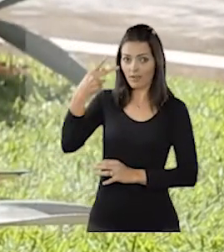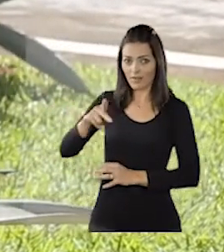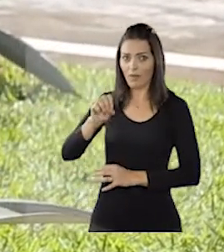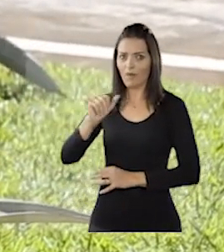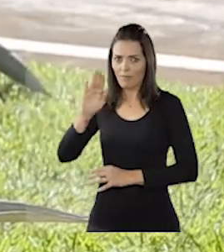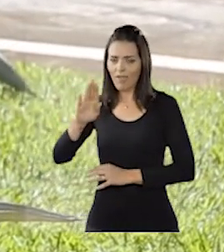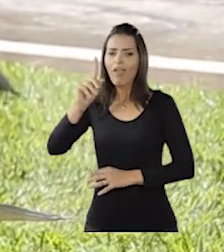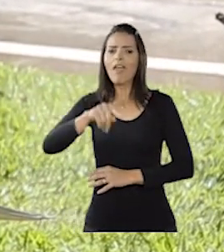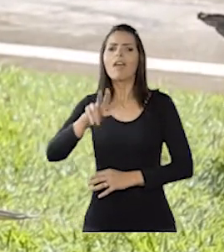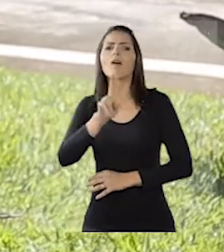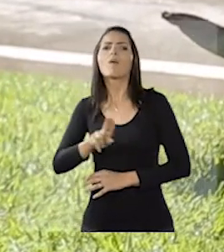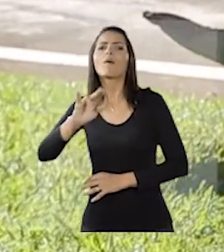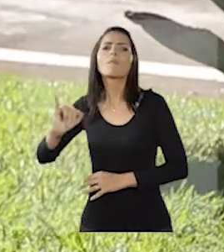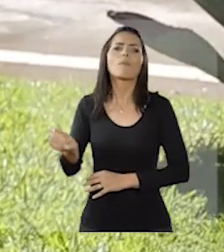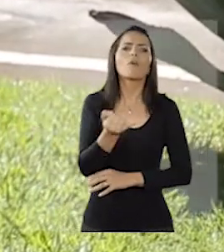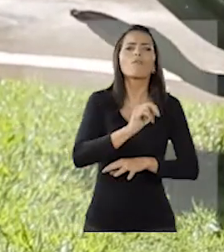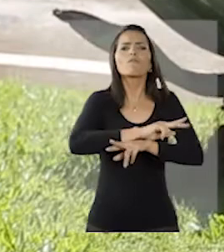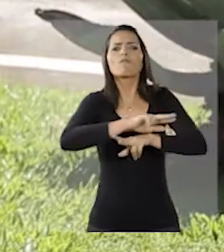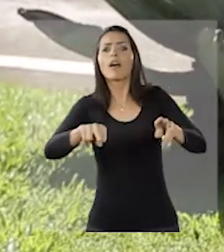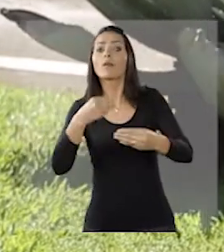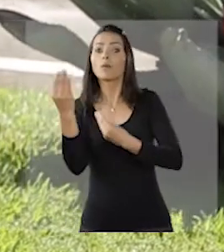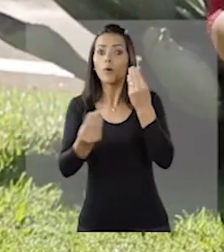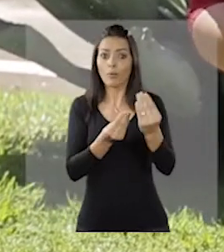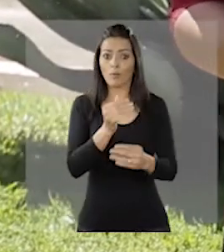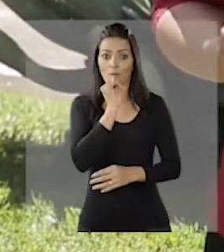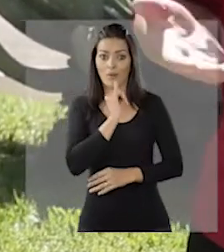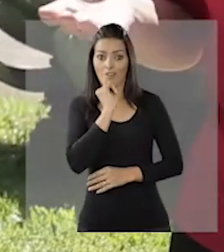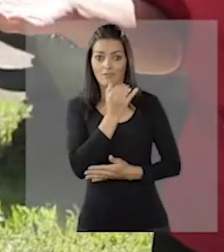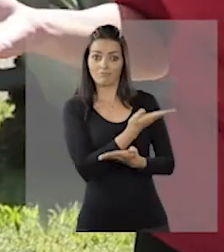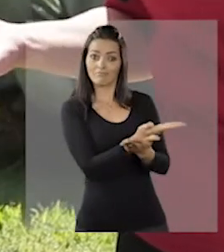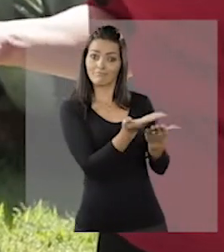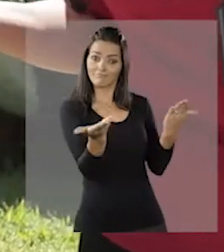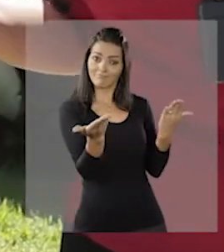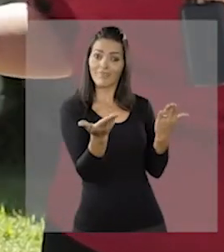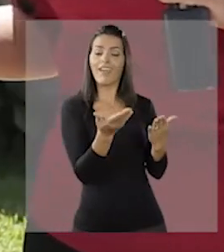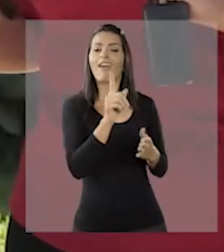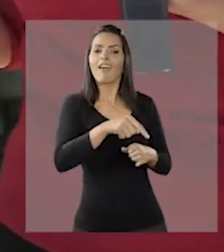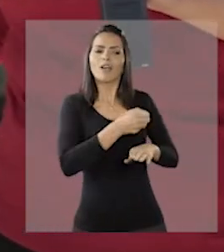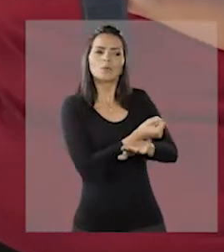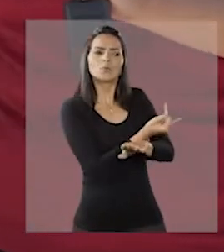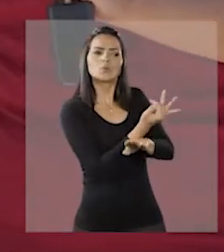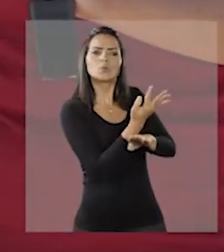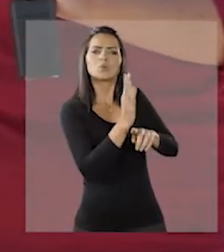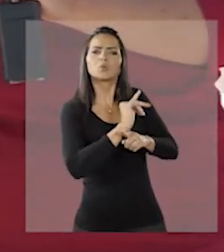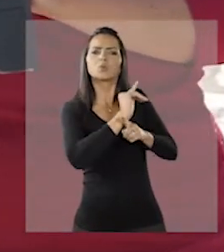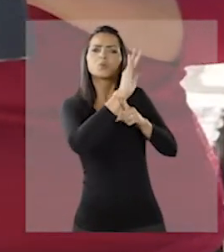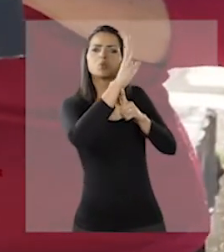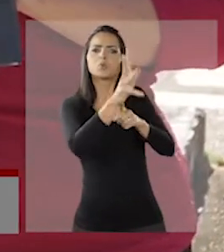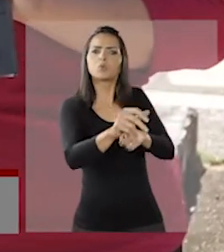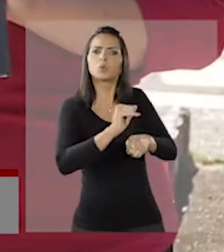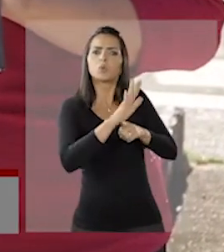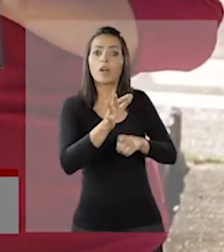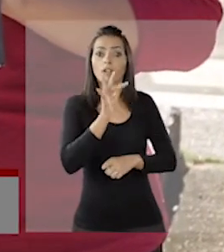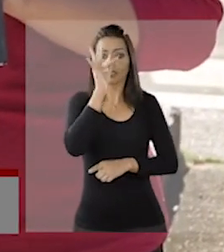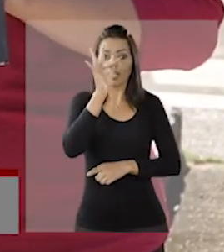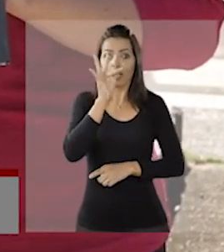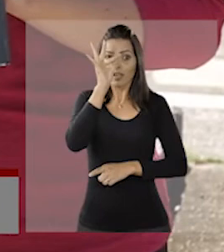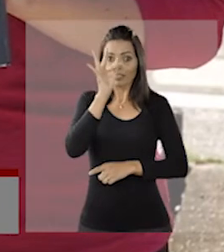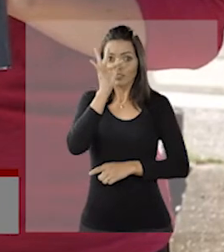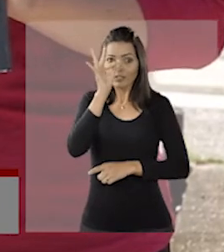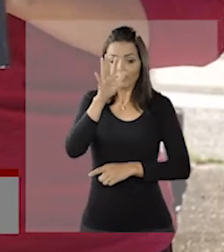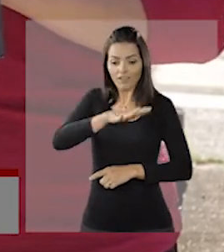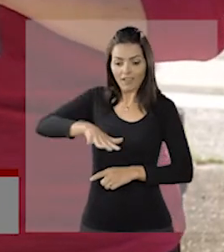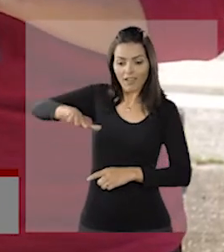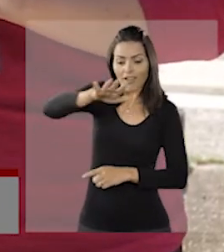ar-condicionado são reutilizados de diversas maneiras. Uma delas é aqui para aguar os jardins externos da fachada do Conselho Federal